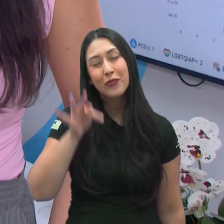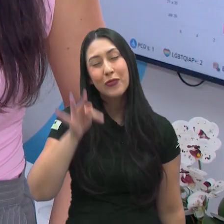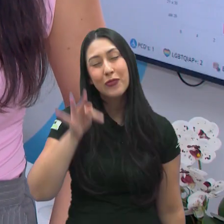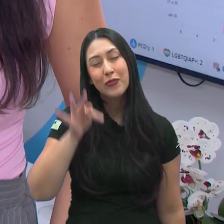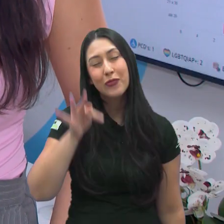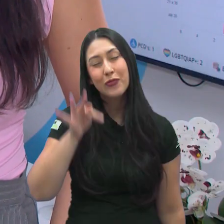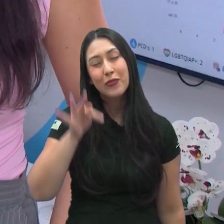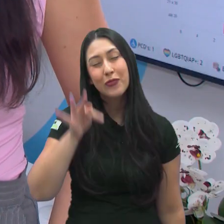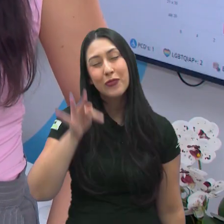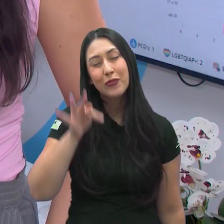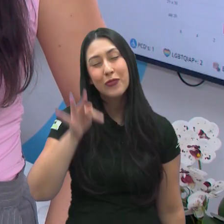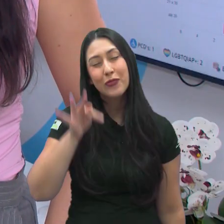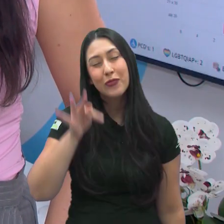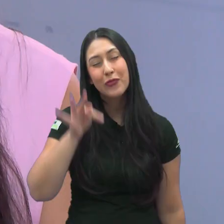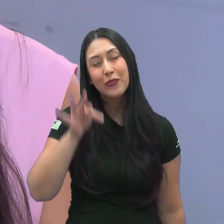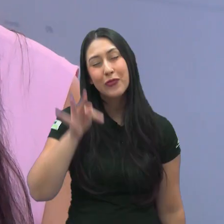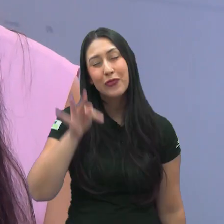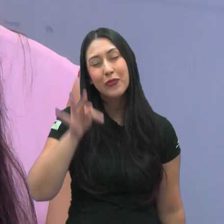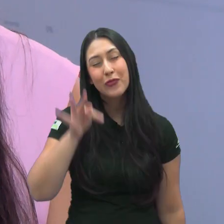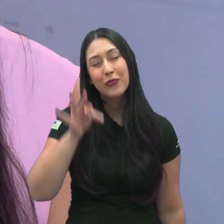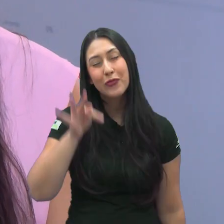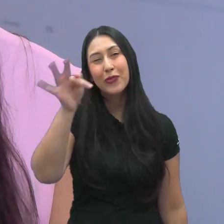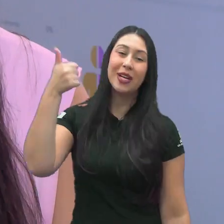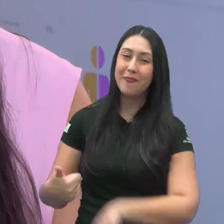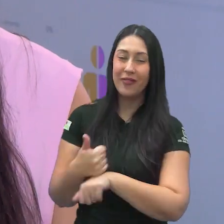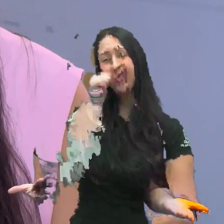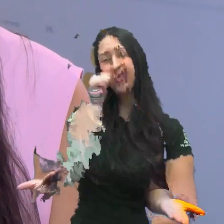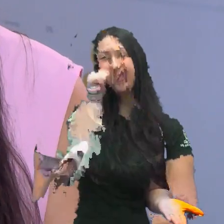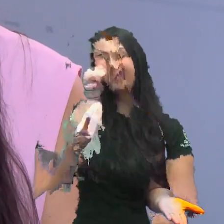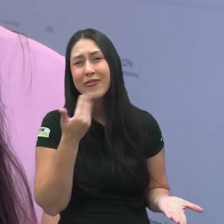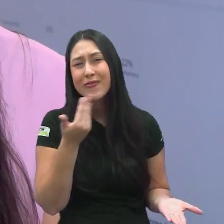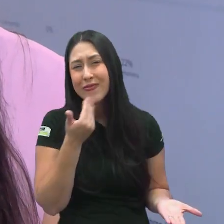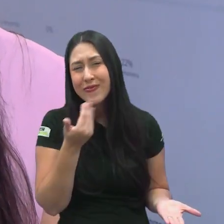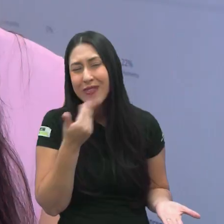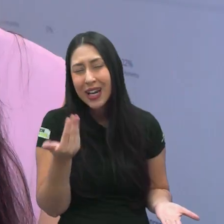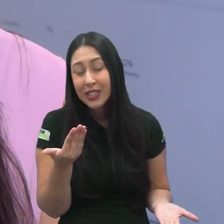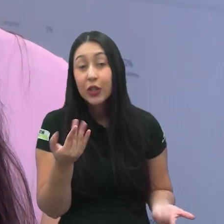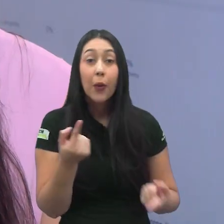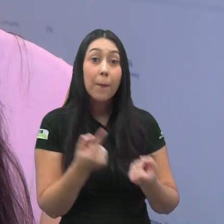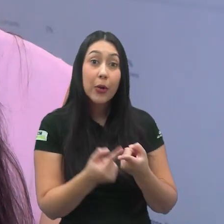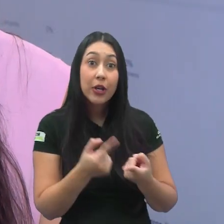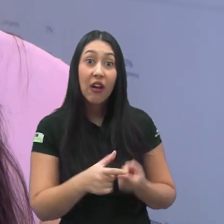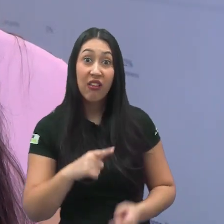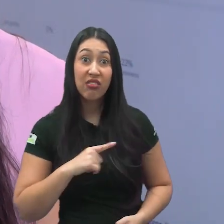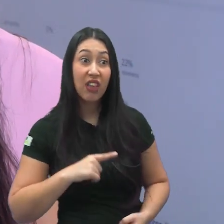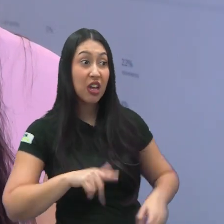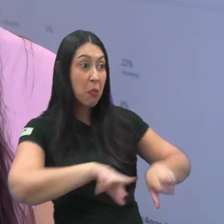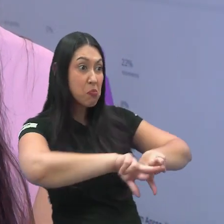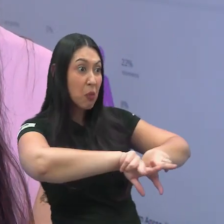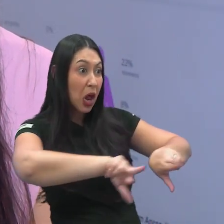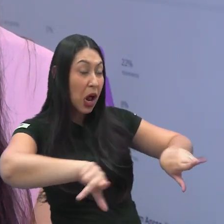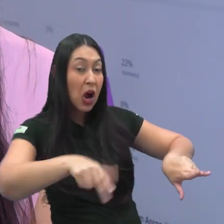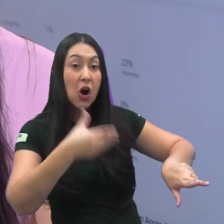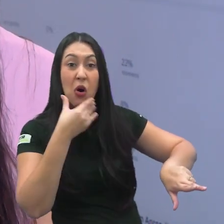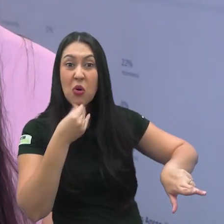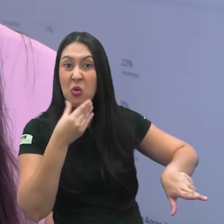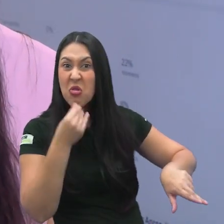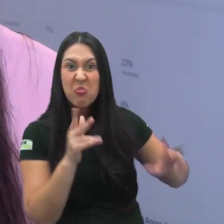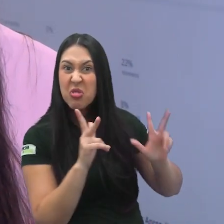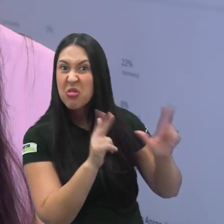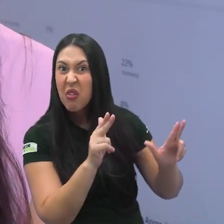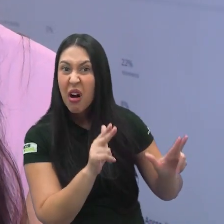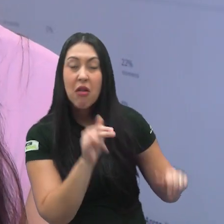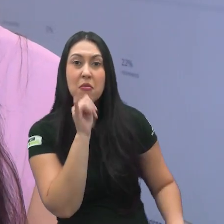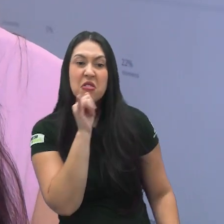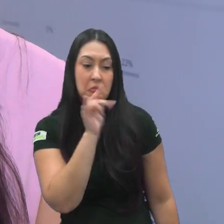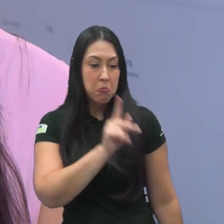que atuam na tecnologia. Quando você é homem, é muito mais palpável, porque você tem outros homens na mesma posição,